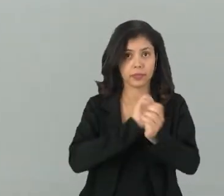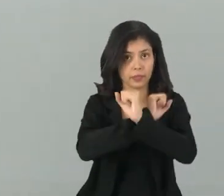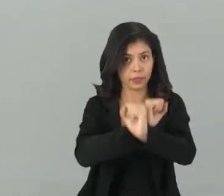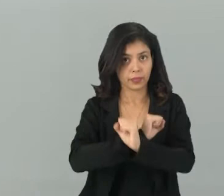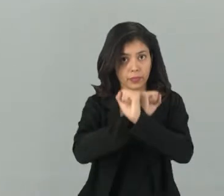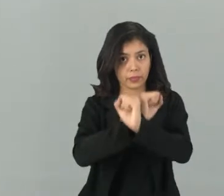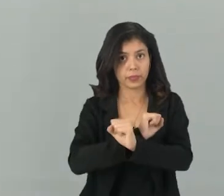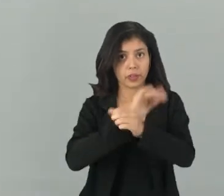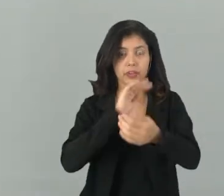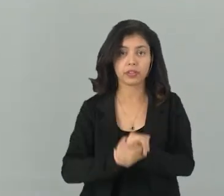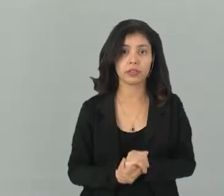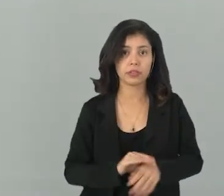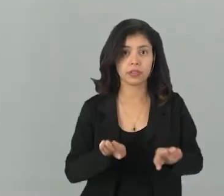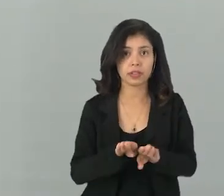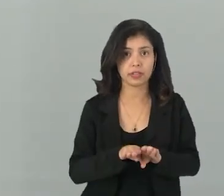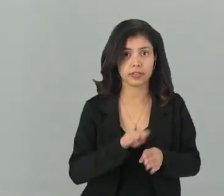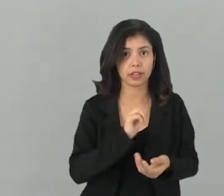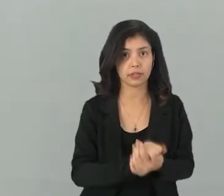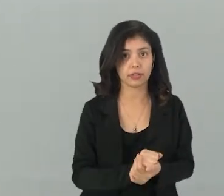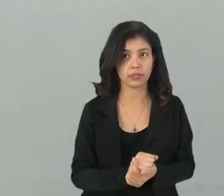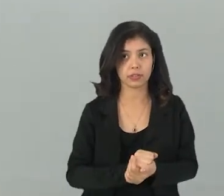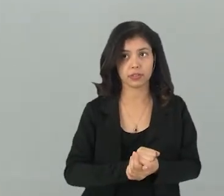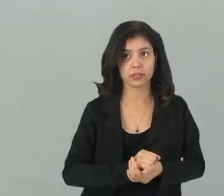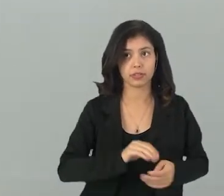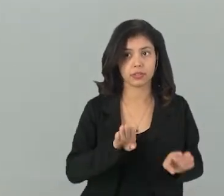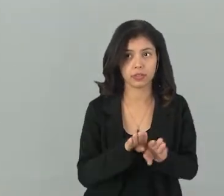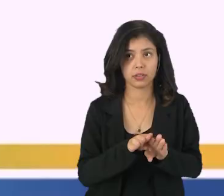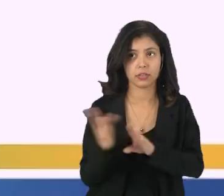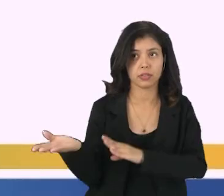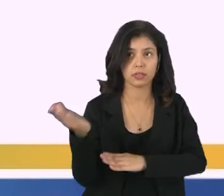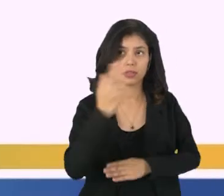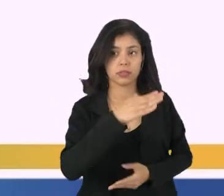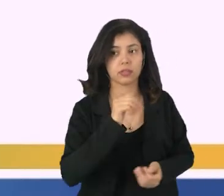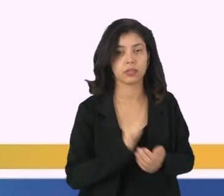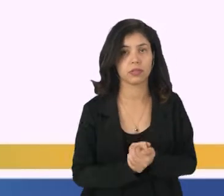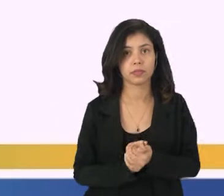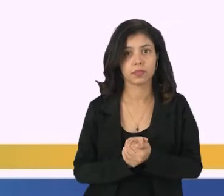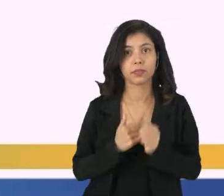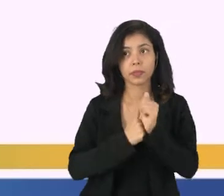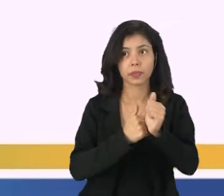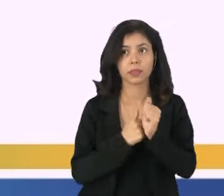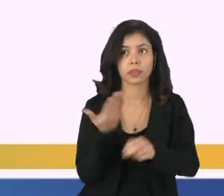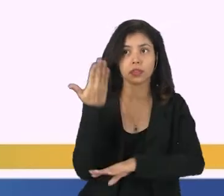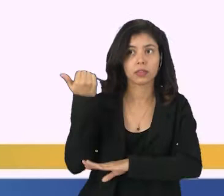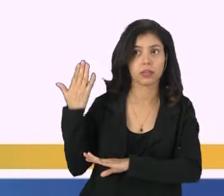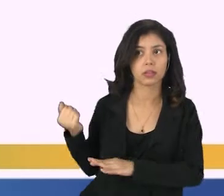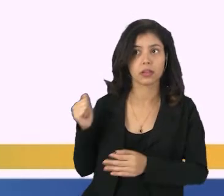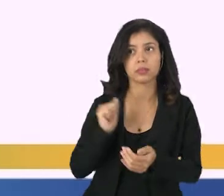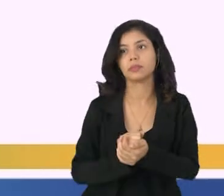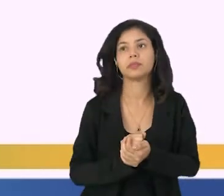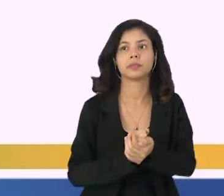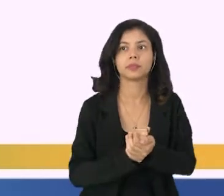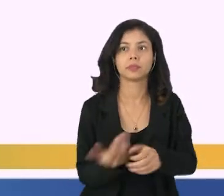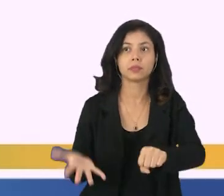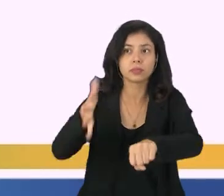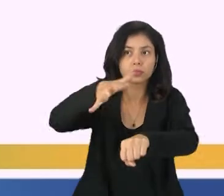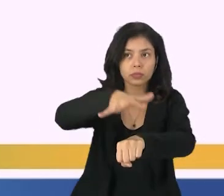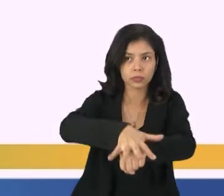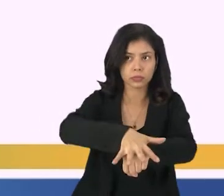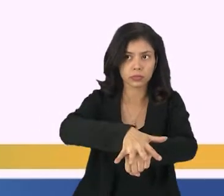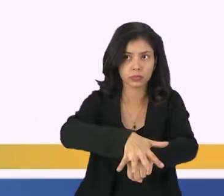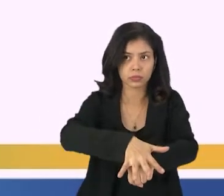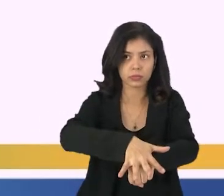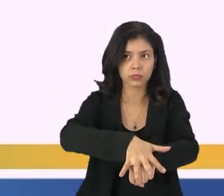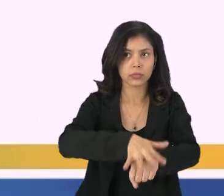escravizados que vieram do continente africano. Vamos lá, pessoal. Então, assim, na época da colonização, né, o